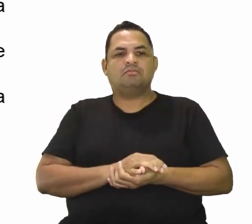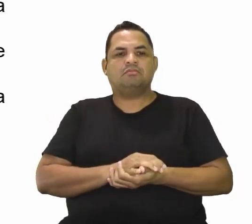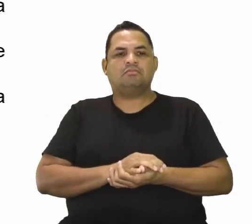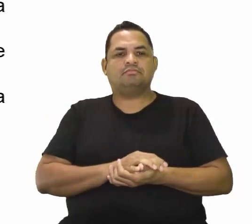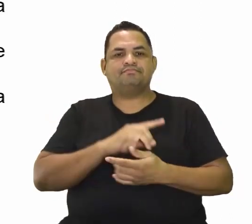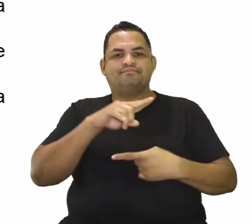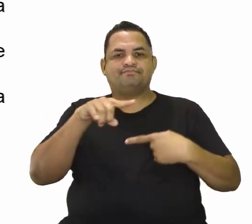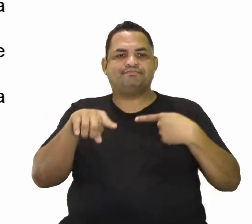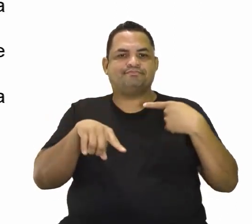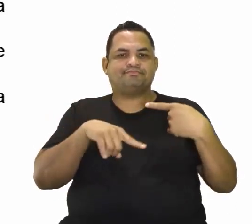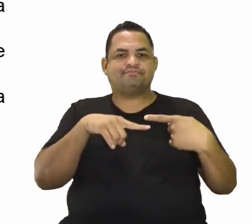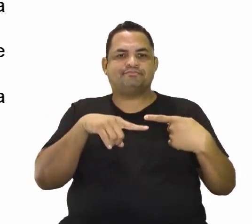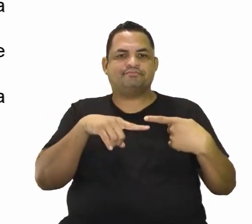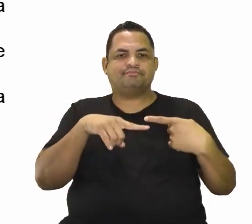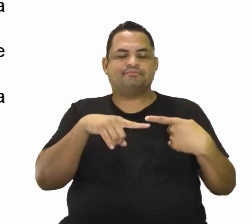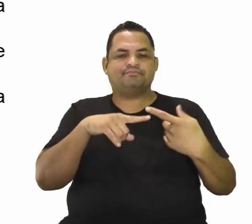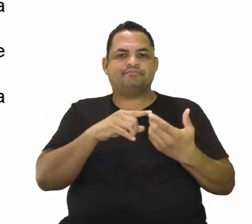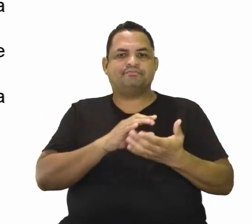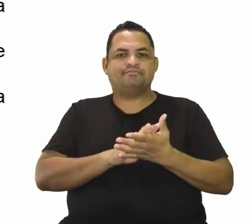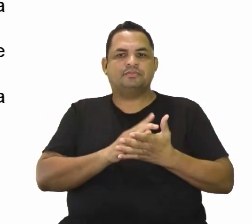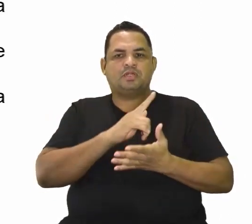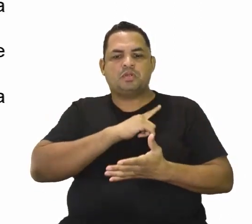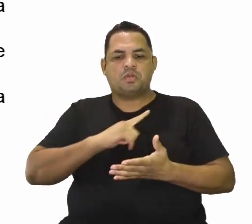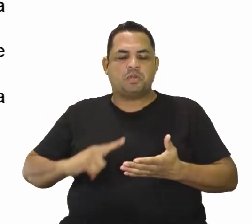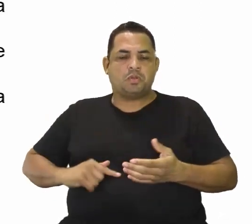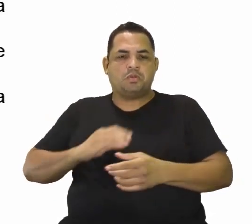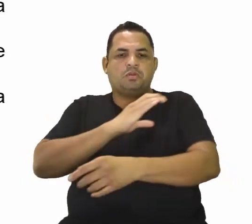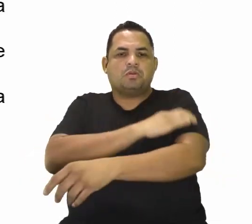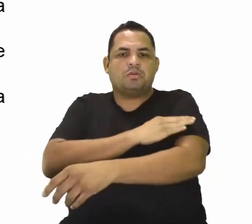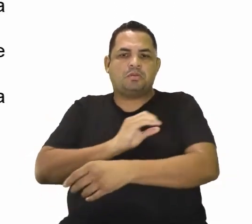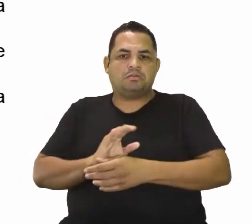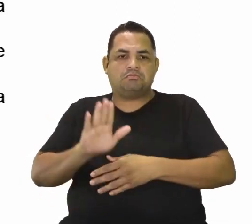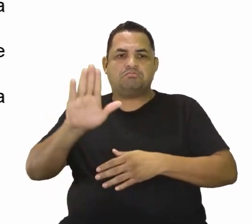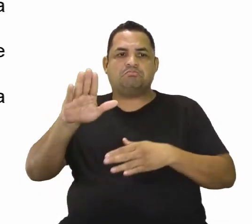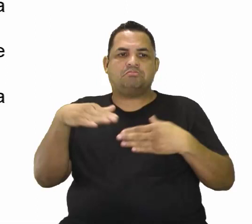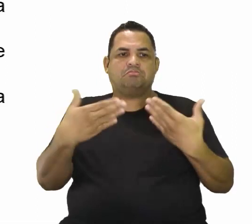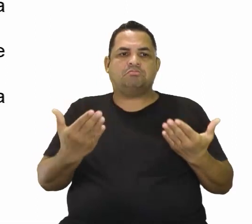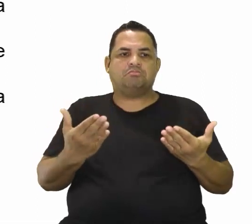o objetivo dos governos fascistas